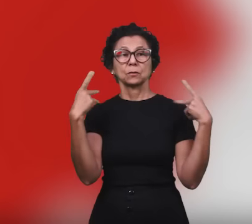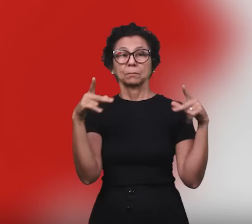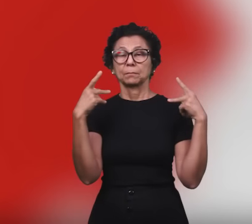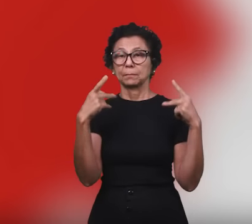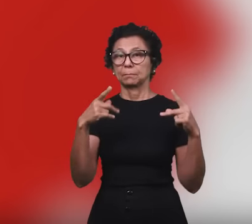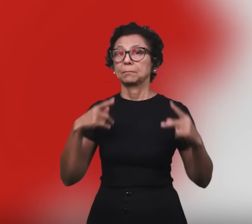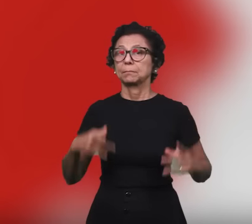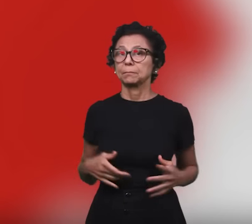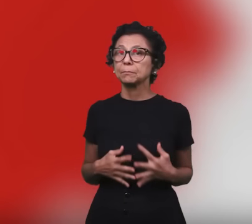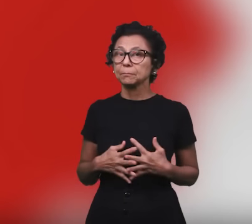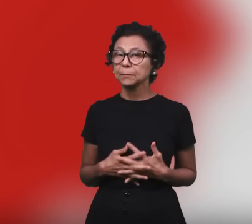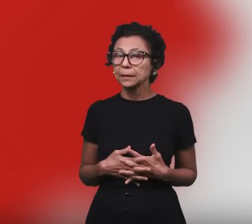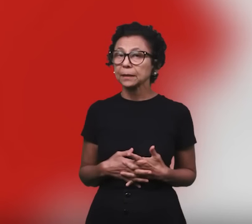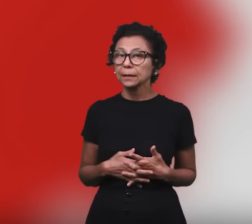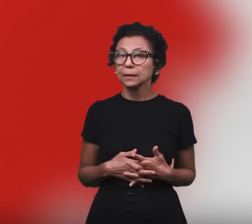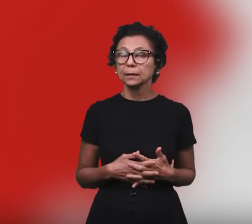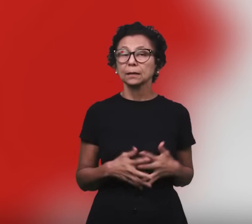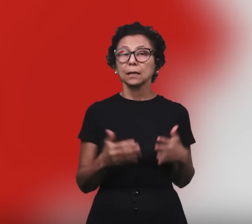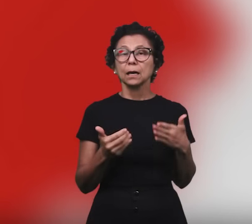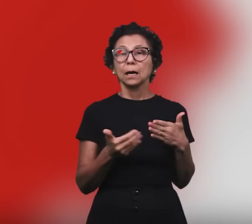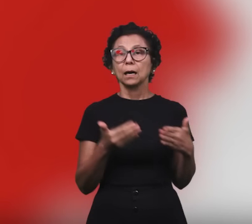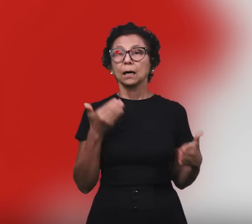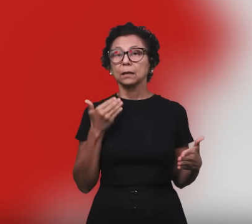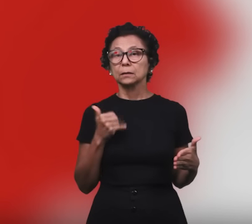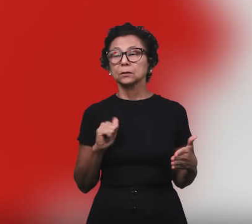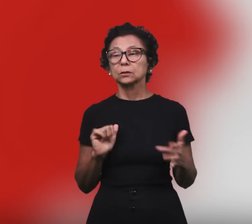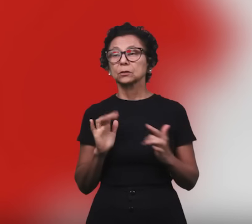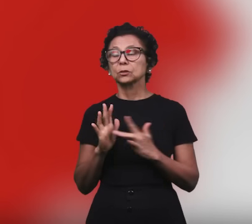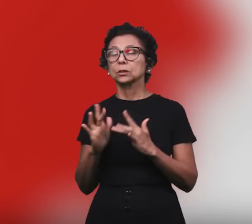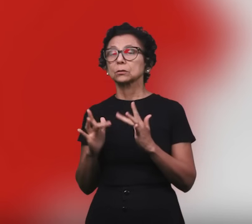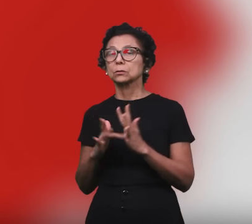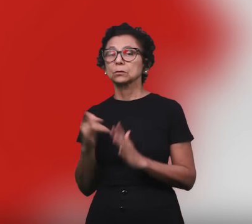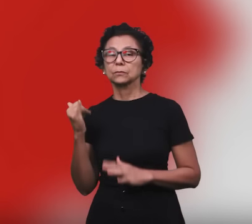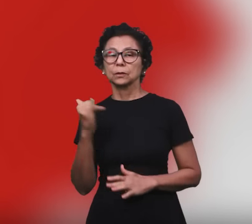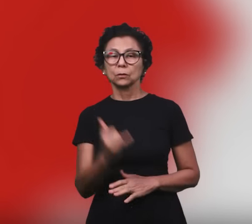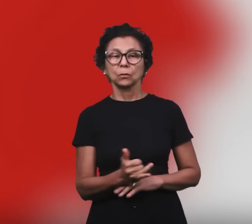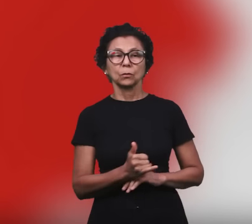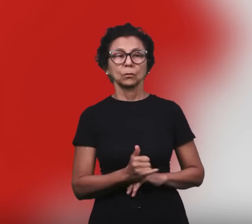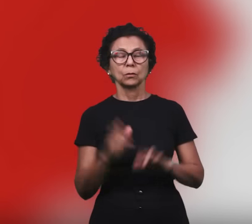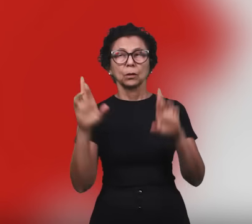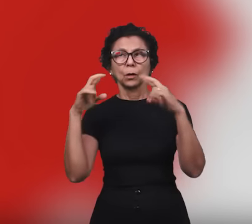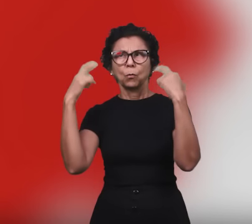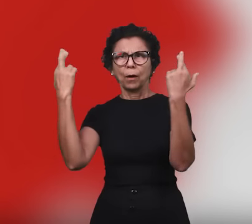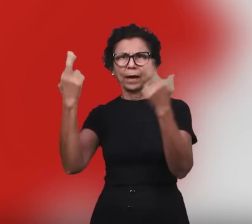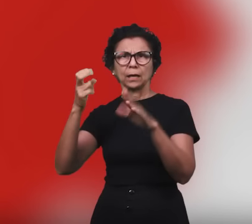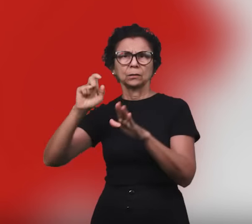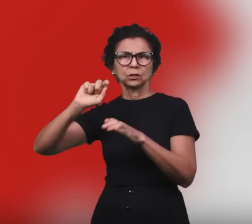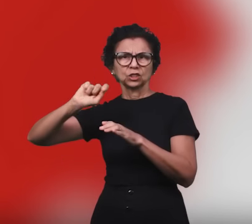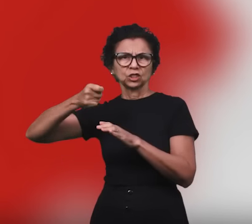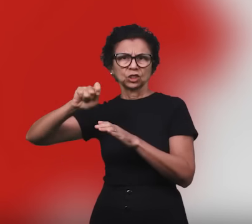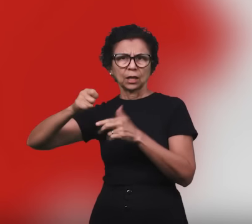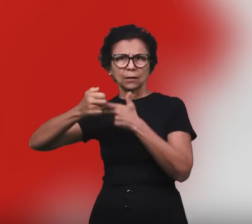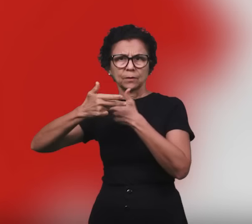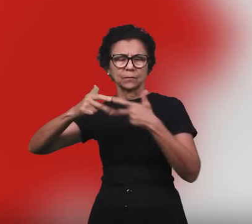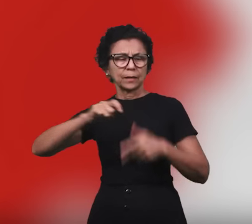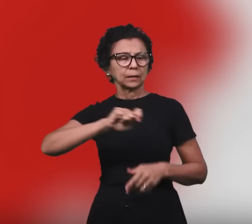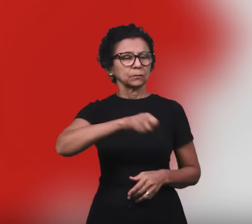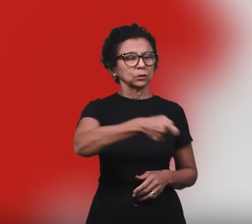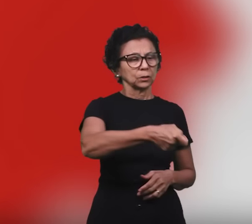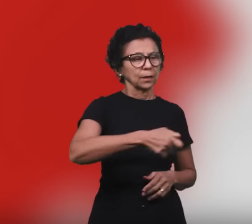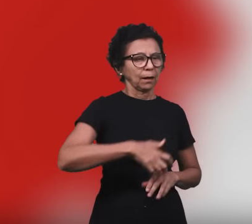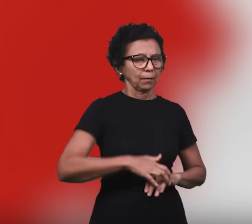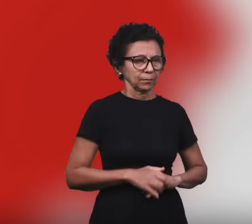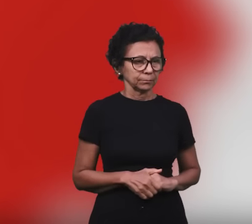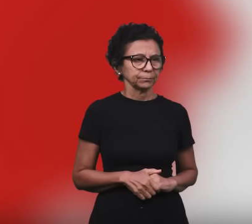dar as chaves do reino. O que era reino ali? A